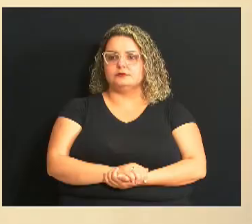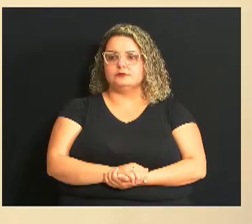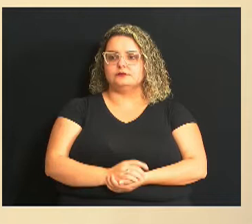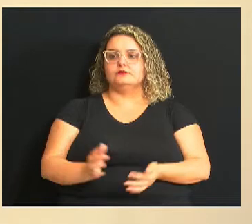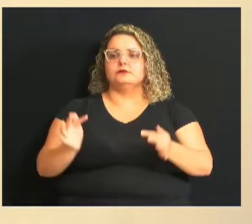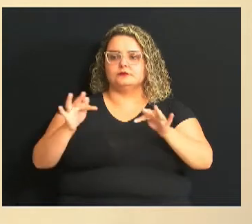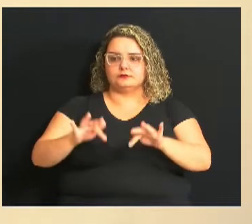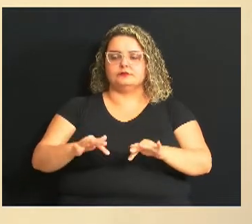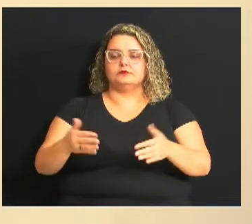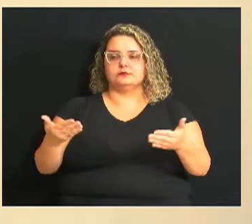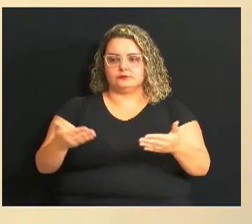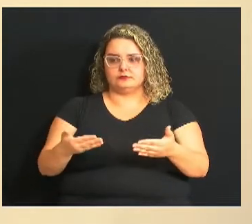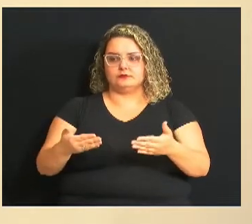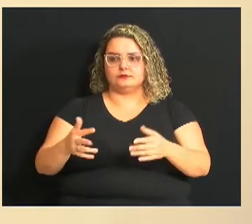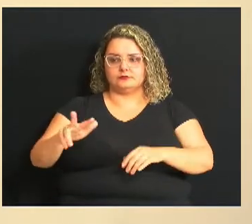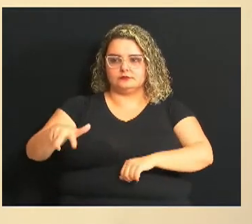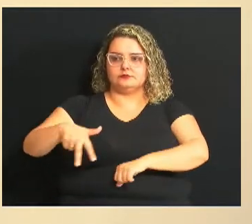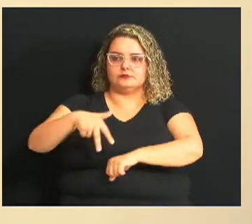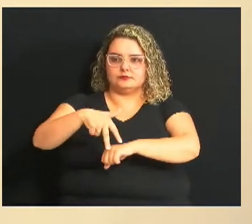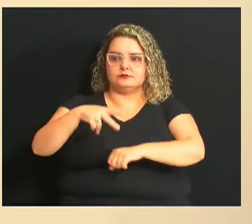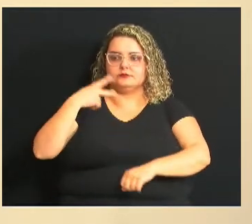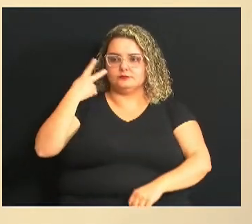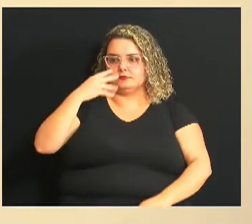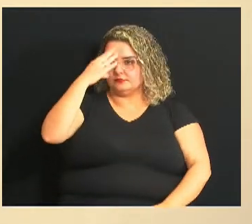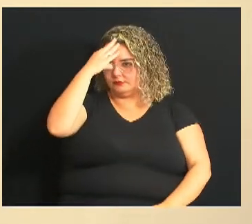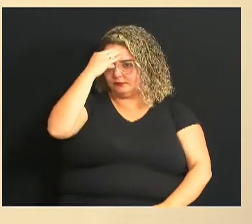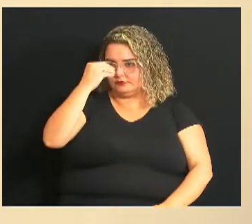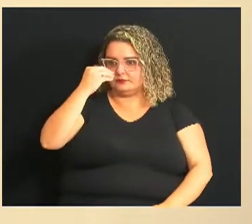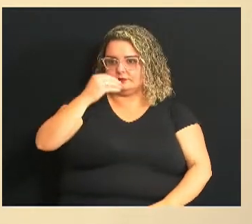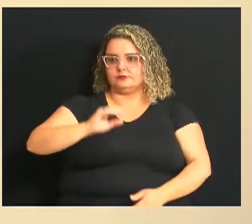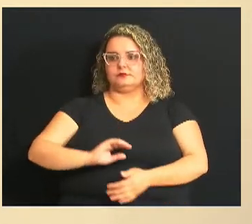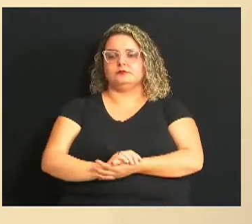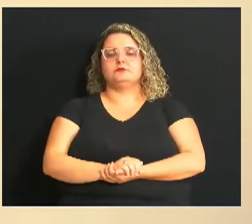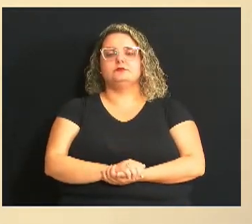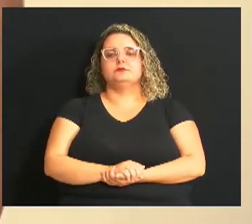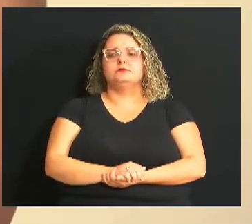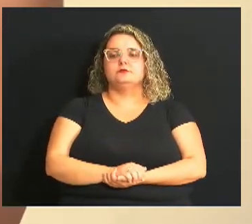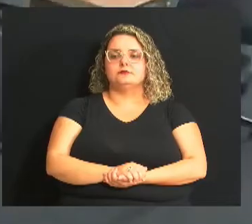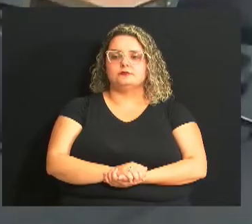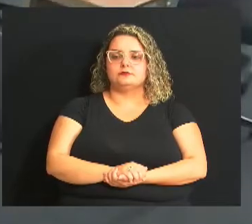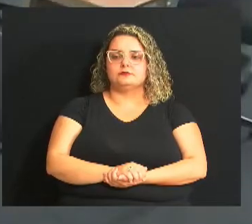Finalmente, passamos a palavra ao vereador Jair da Farmácia.